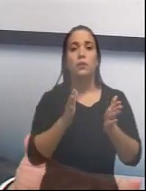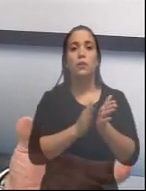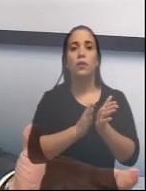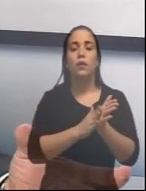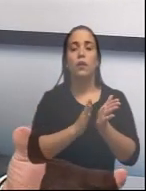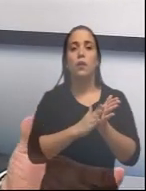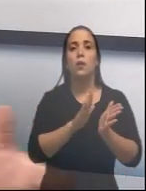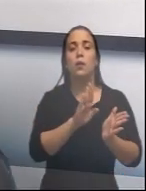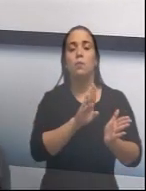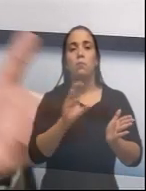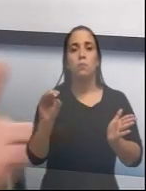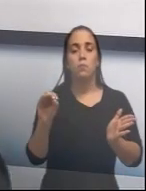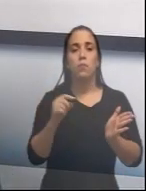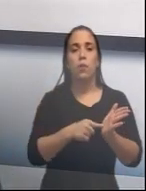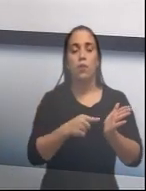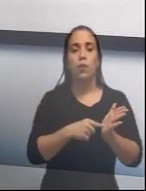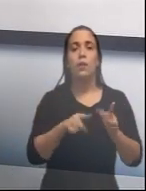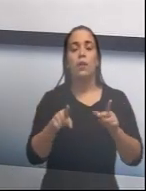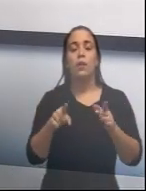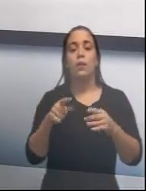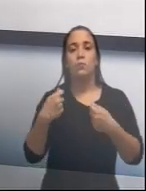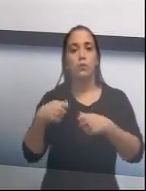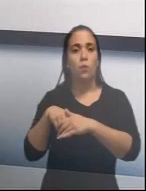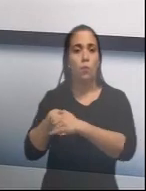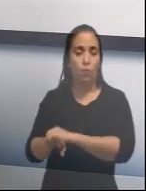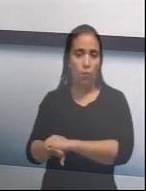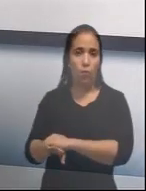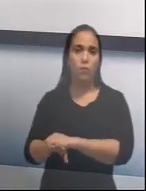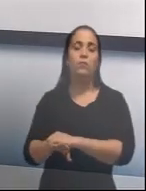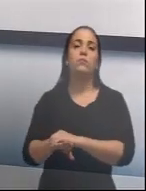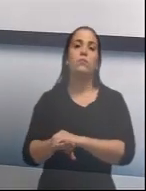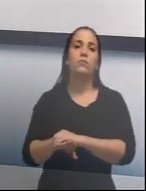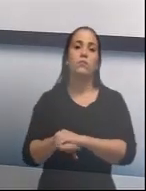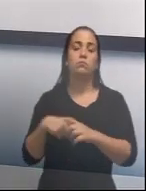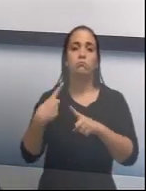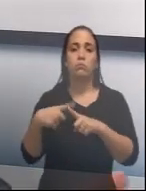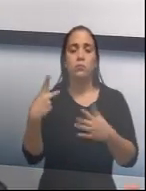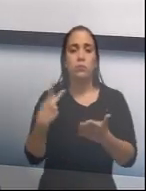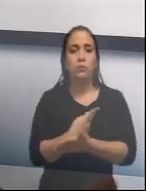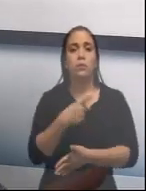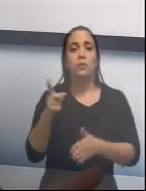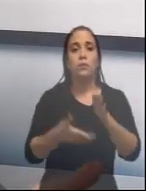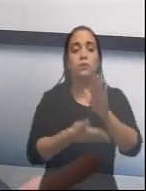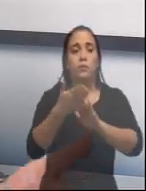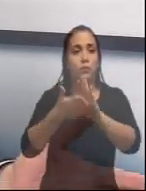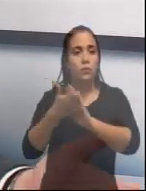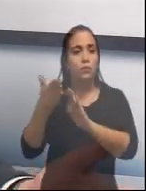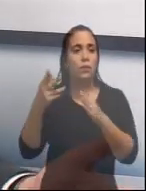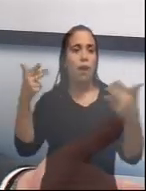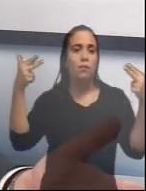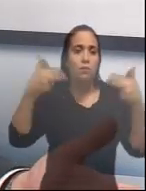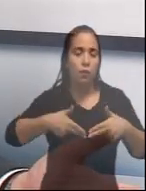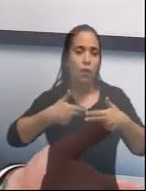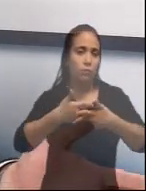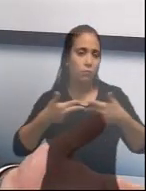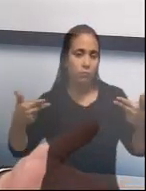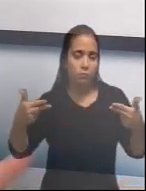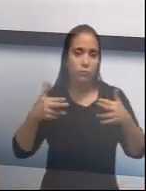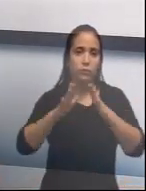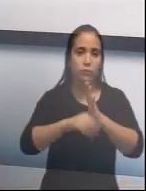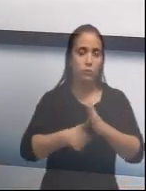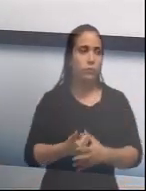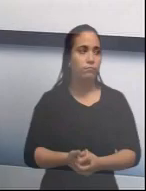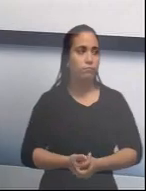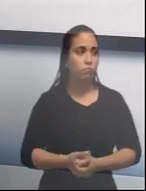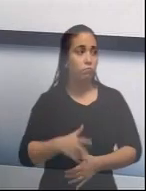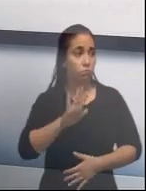de pedido da nova carteira, mas fizesse a viagem, porque ocorre demais. No Brasil, só que ocorre assalto e roubo e perda de documentos.